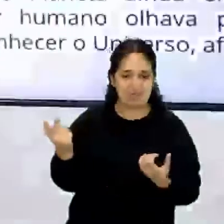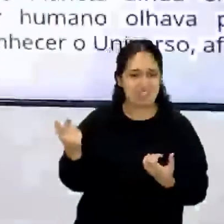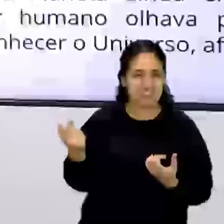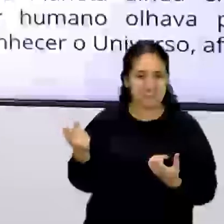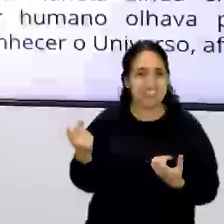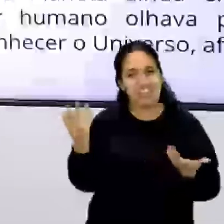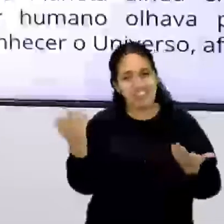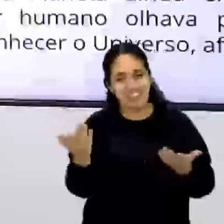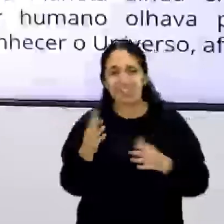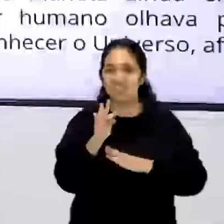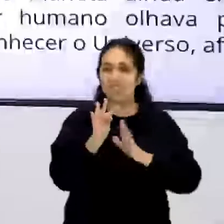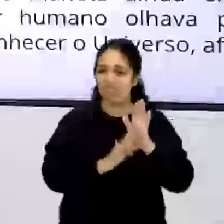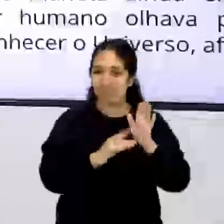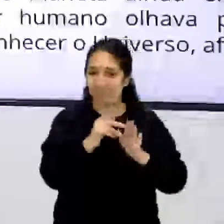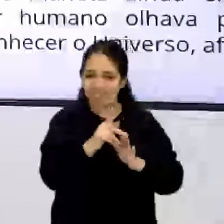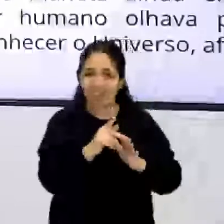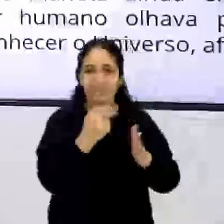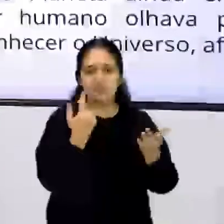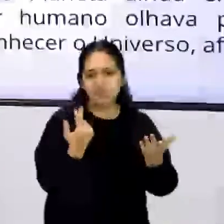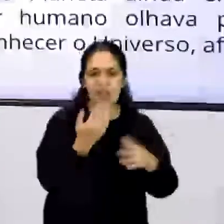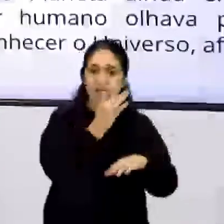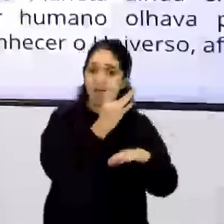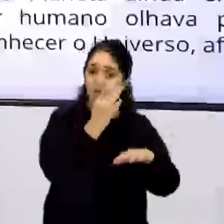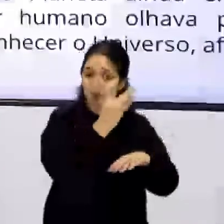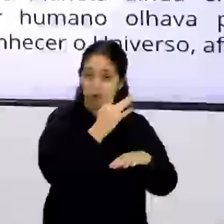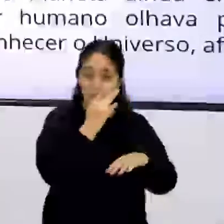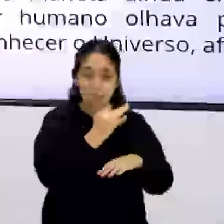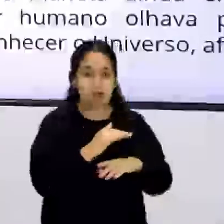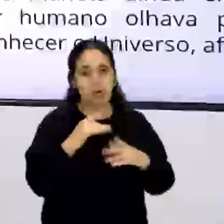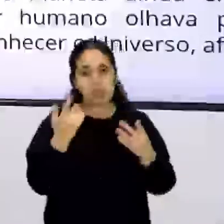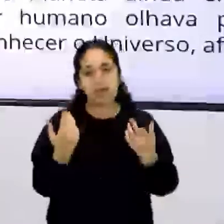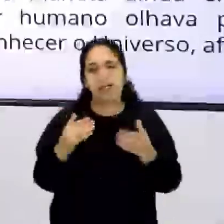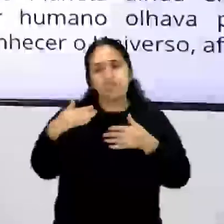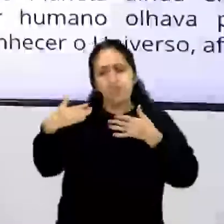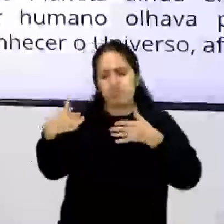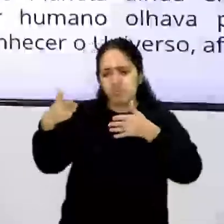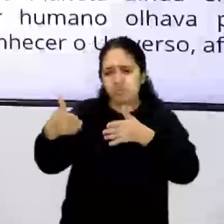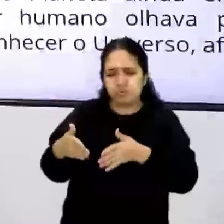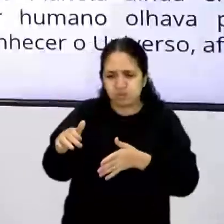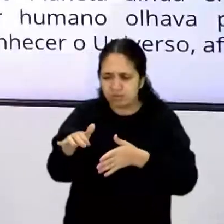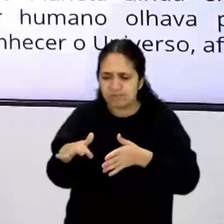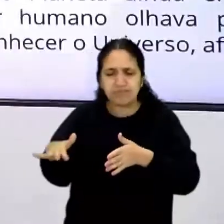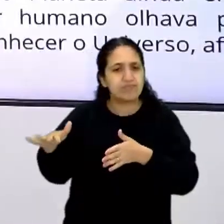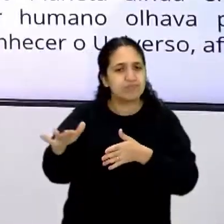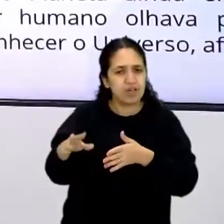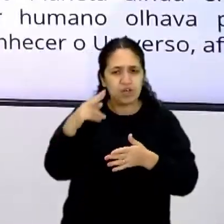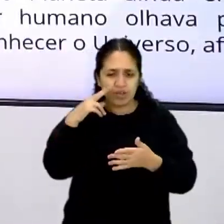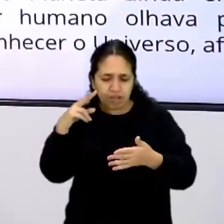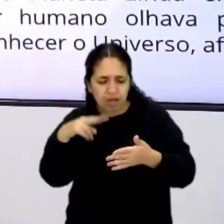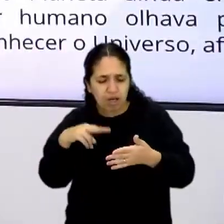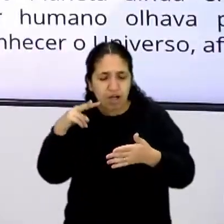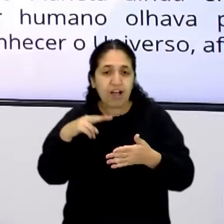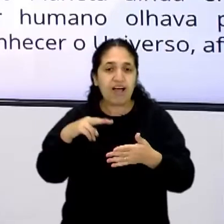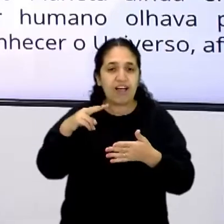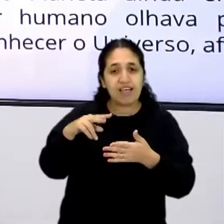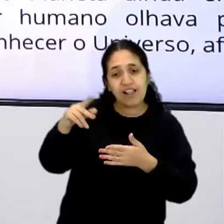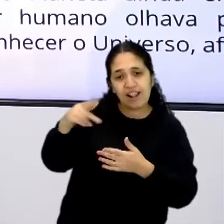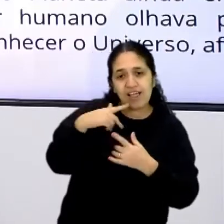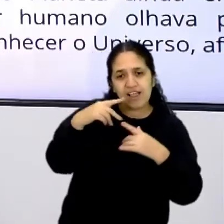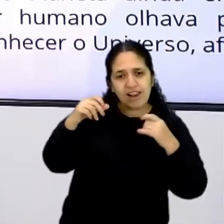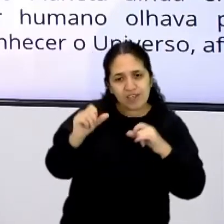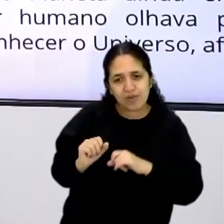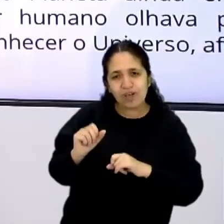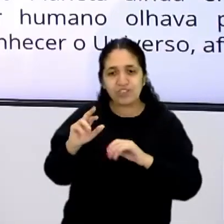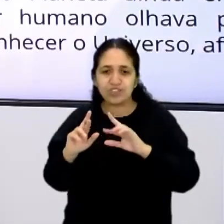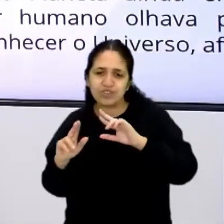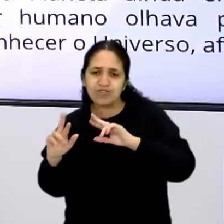textos jornalísticos têm uma linguagem mais formal, mas dependendo do meio em que ele está inserido, do público-alvo, a gente terá aí